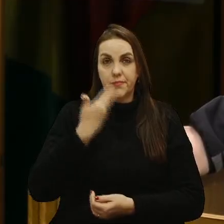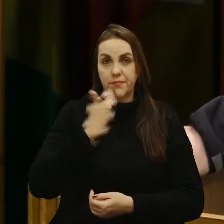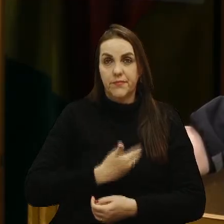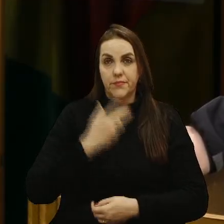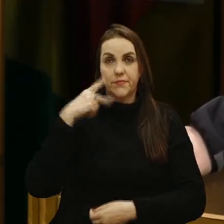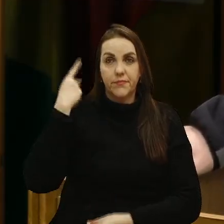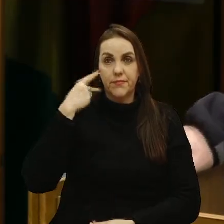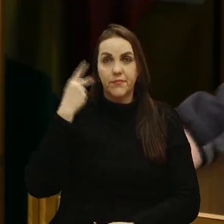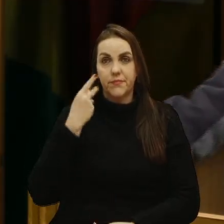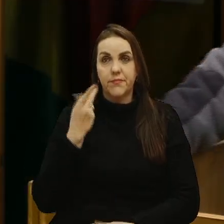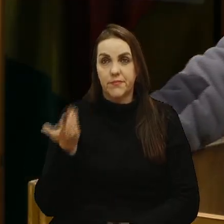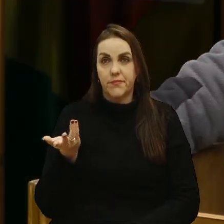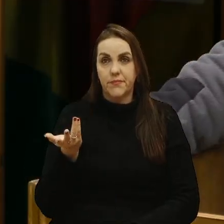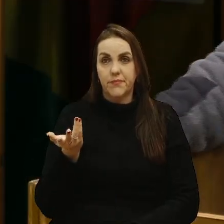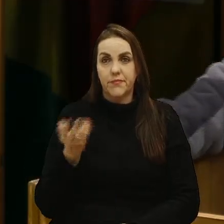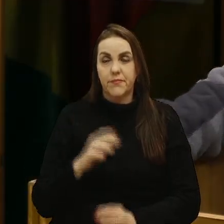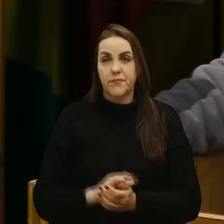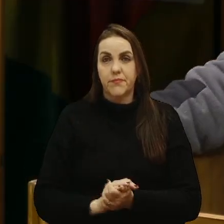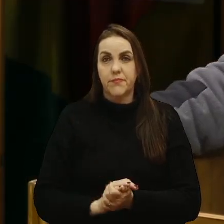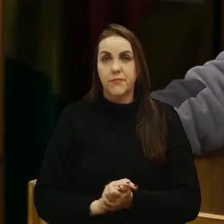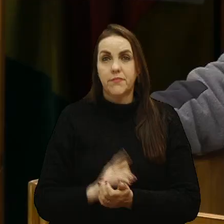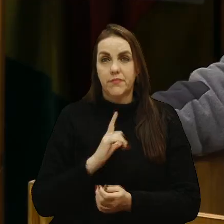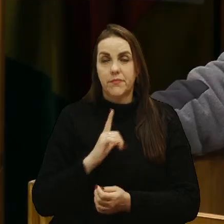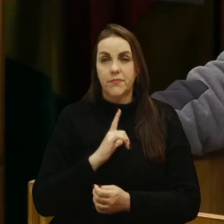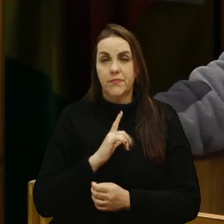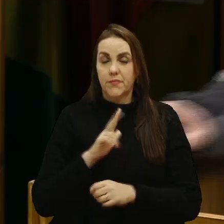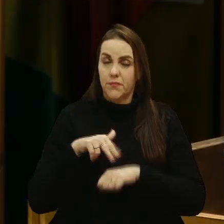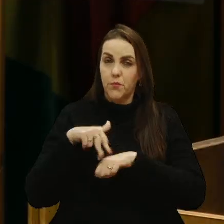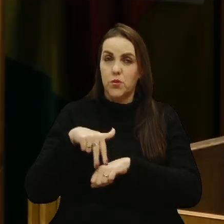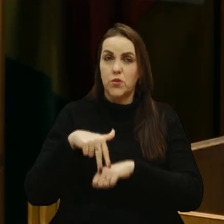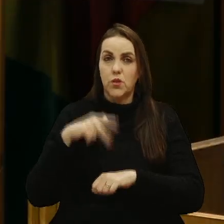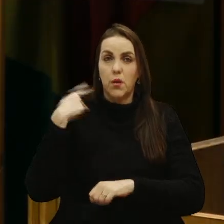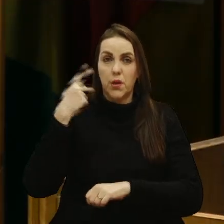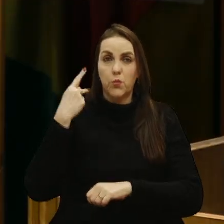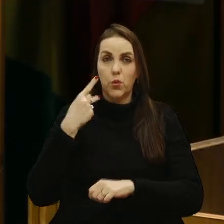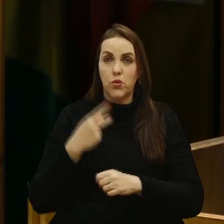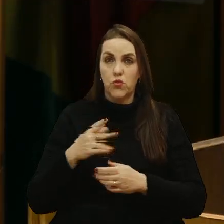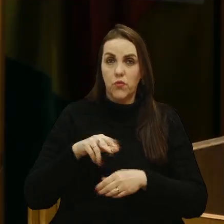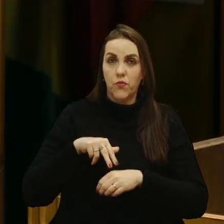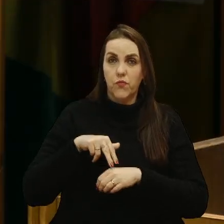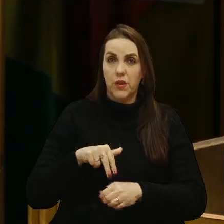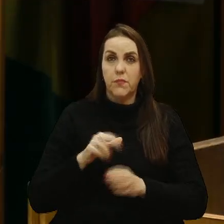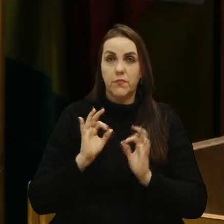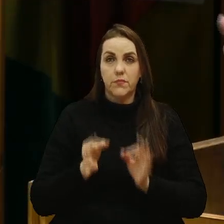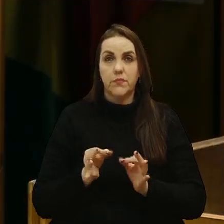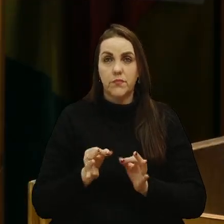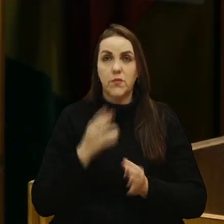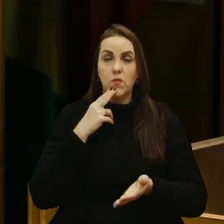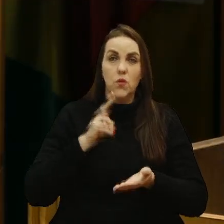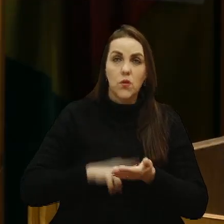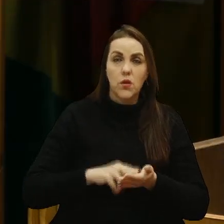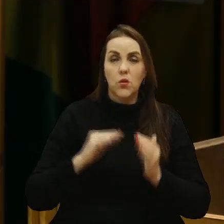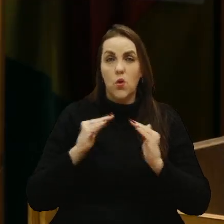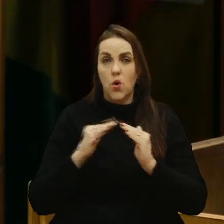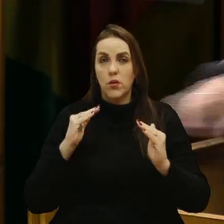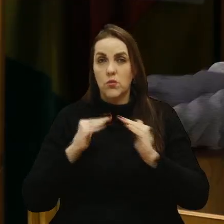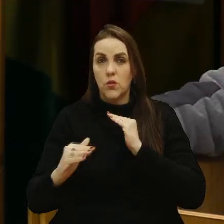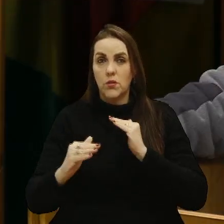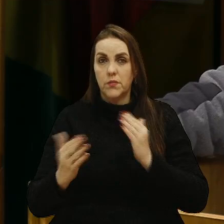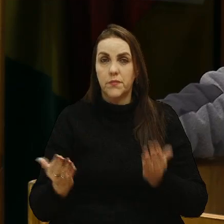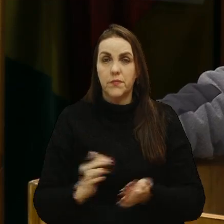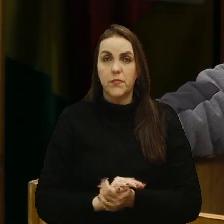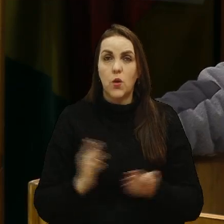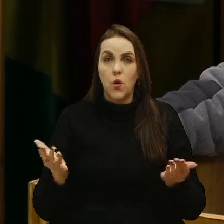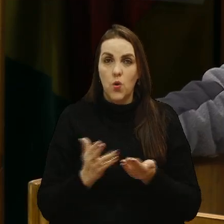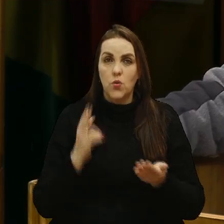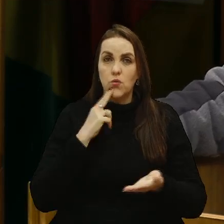com uma posição política muito firme, né? Eu queria simplesmente tratar da reestruturação do Correio, que a gente concorda, que a gente discorda, né? Hoje o